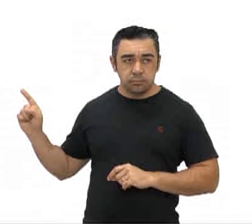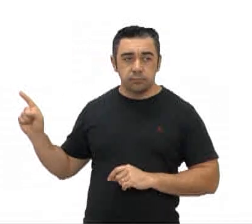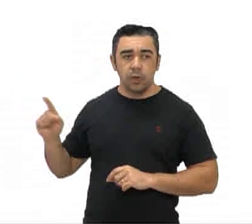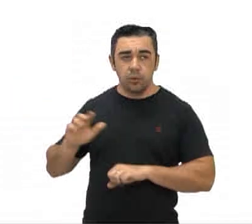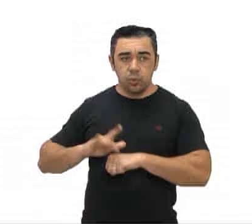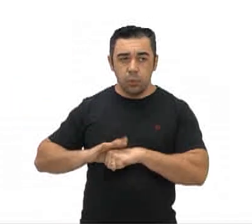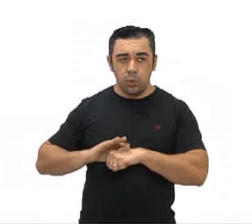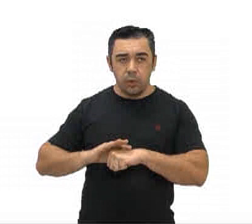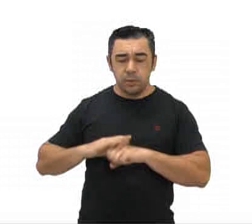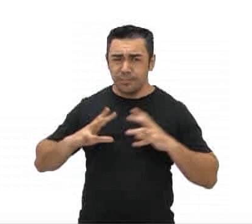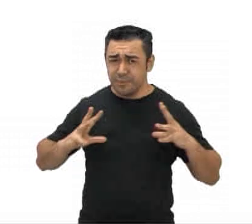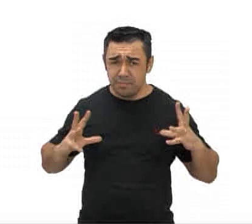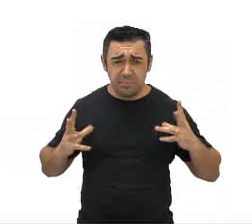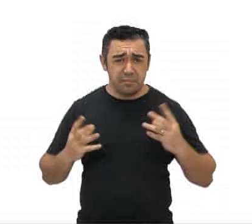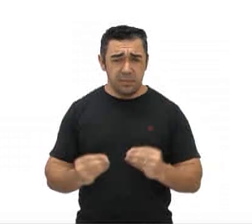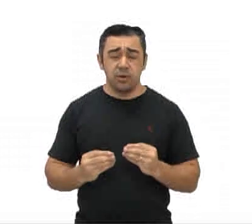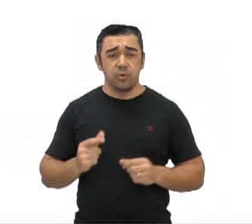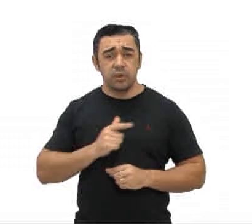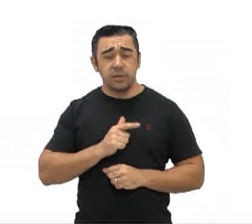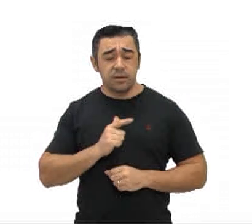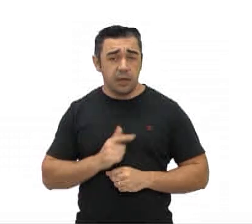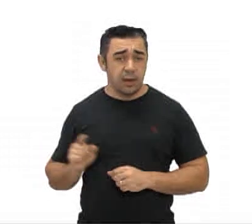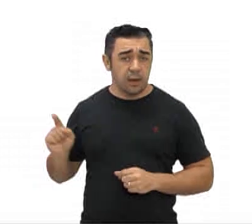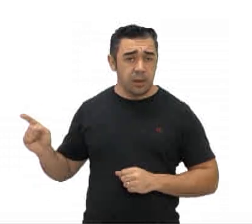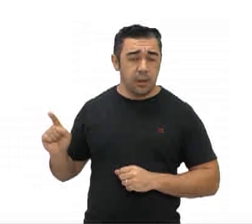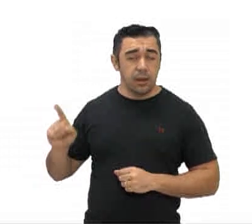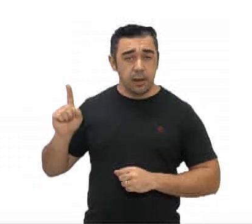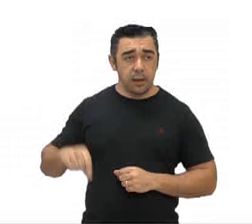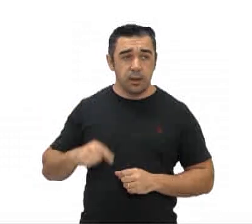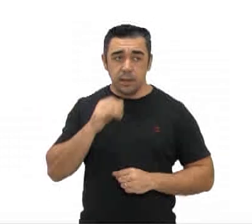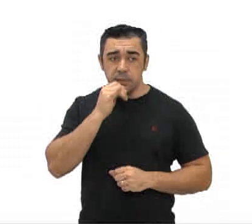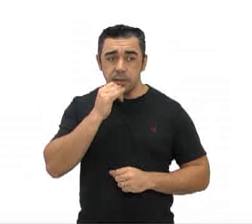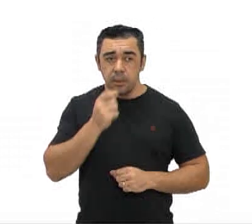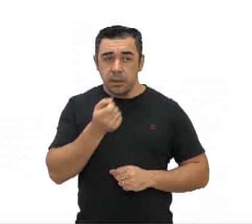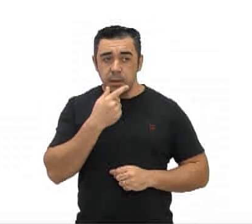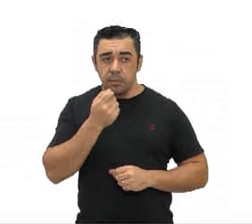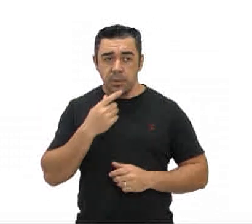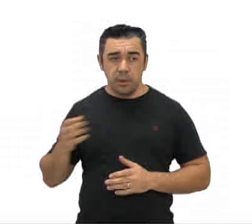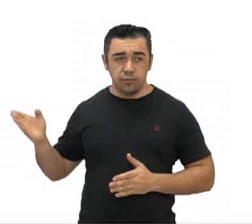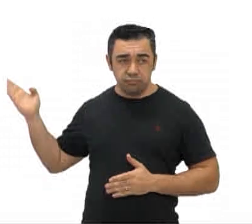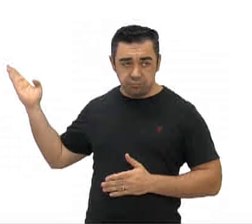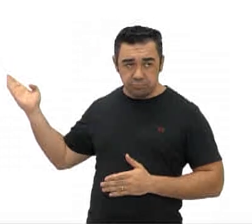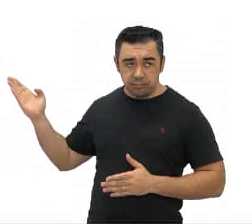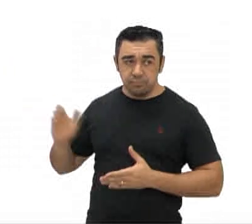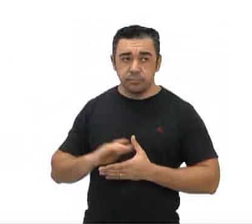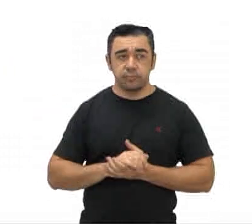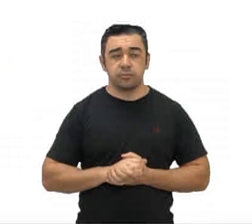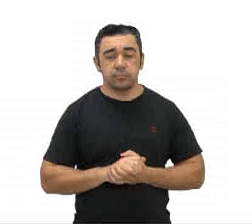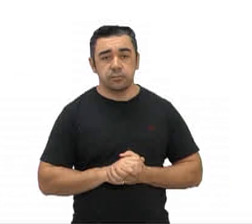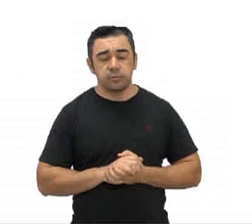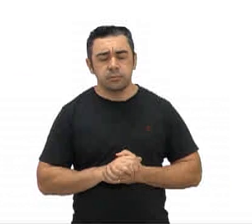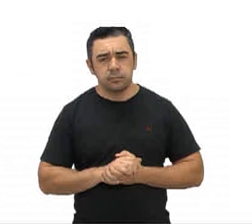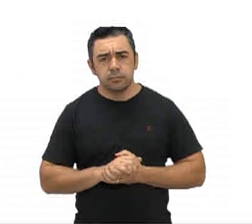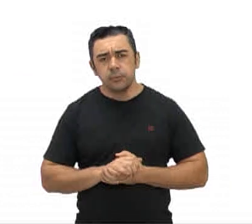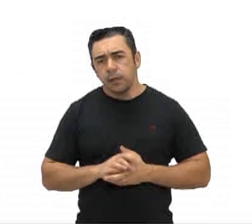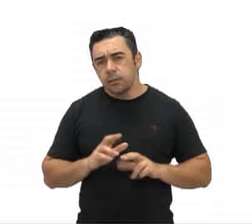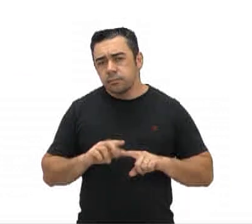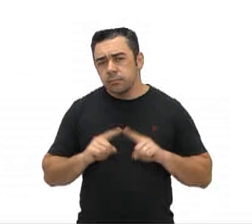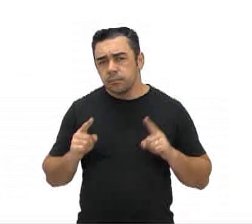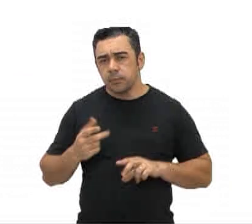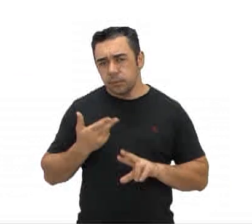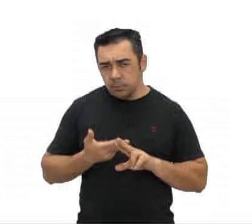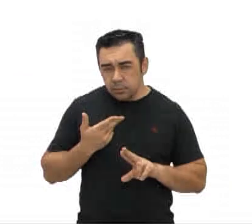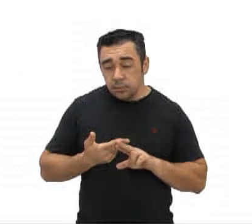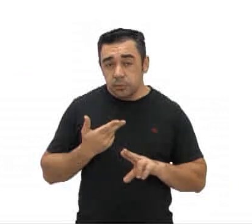causada por todas as espécies do verme cistossoma é o Praxisentel, acho que é assim que fala. Apesar de ser eficaz e